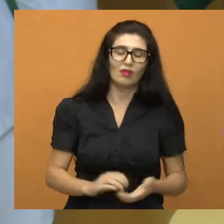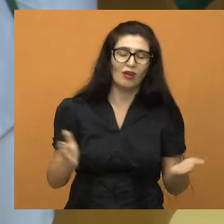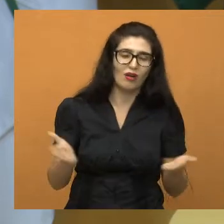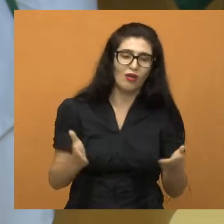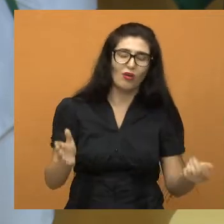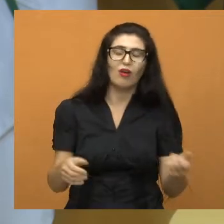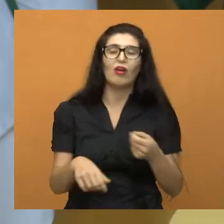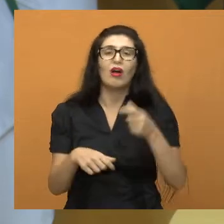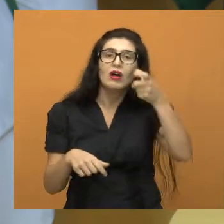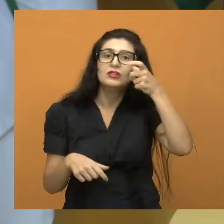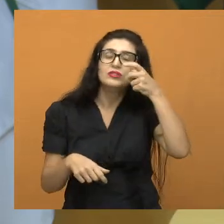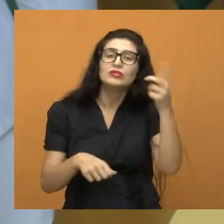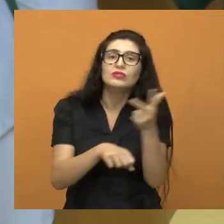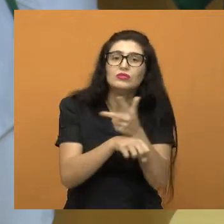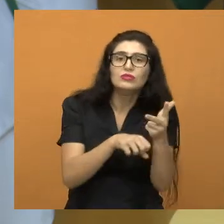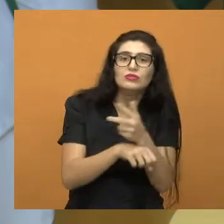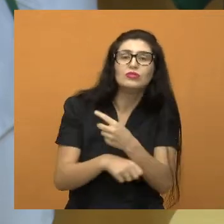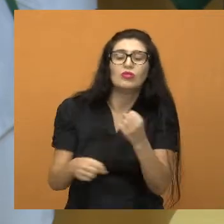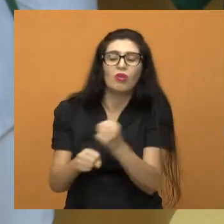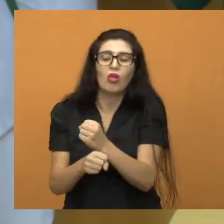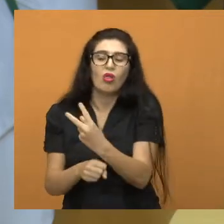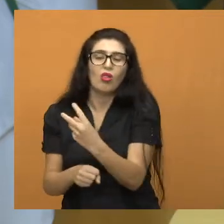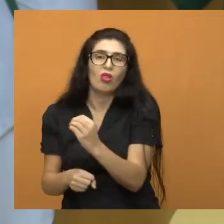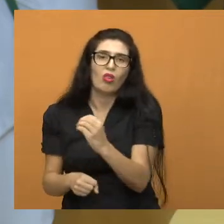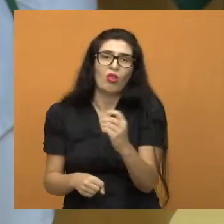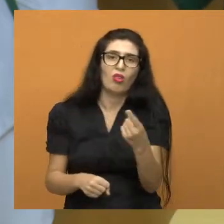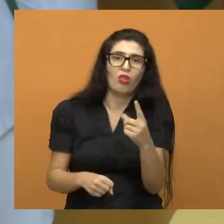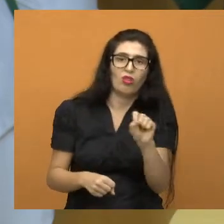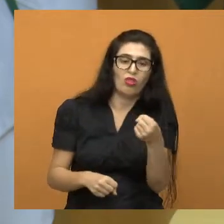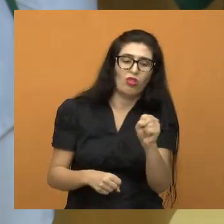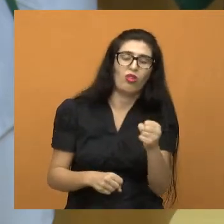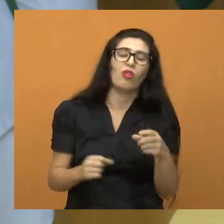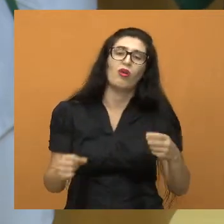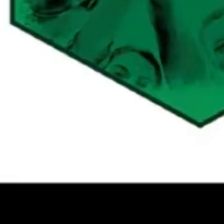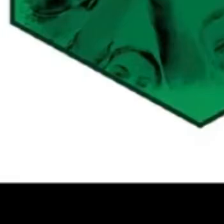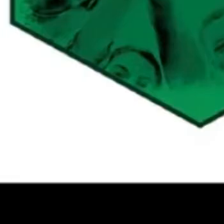2018, produzido pela Diocese de São José dos Campos.